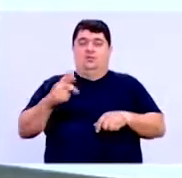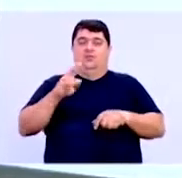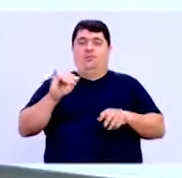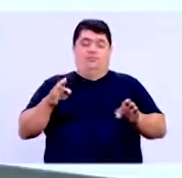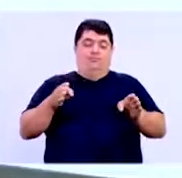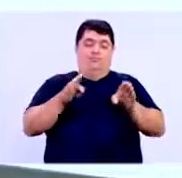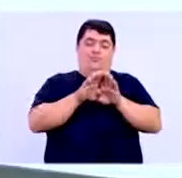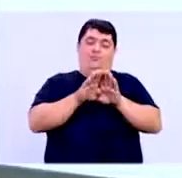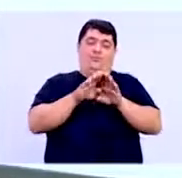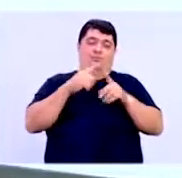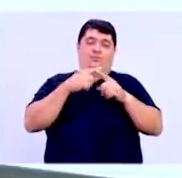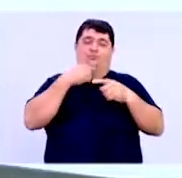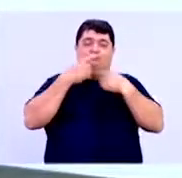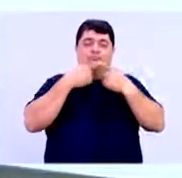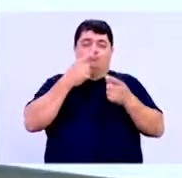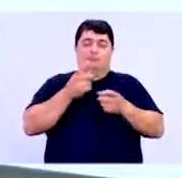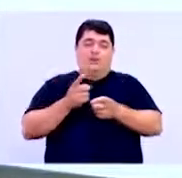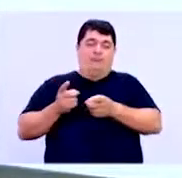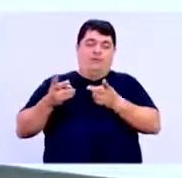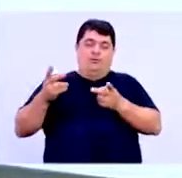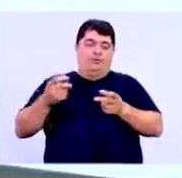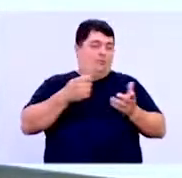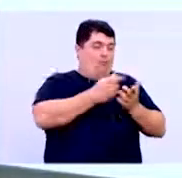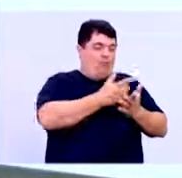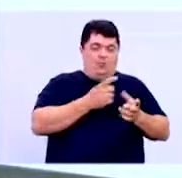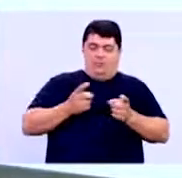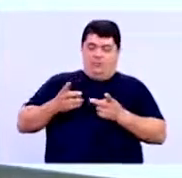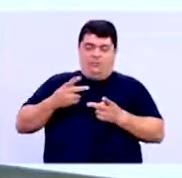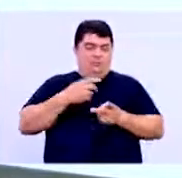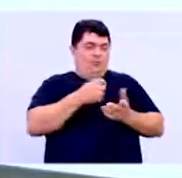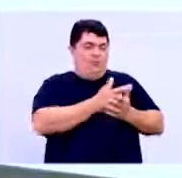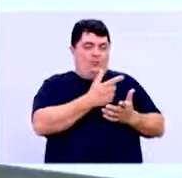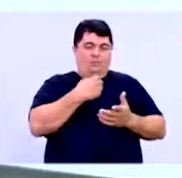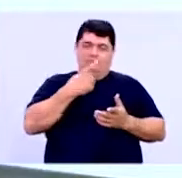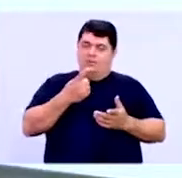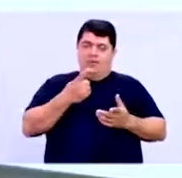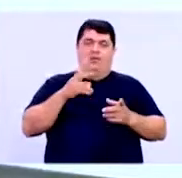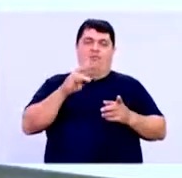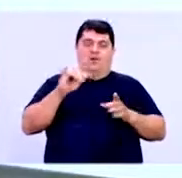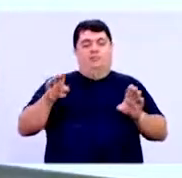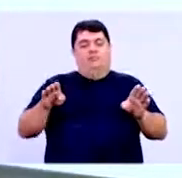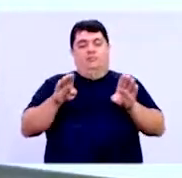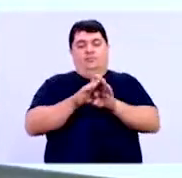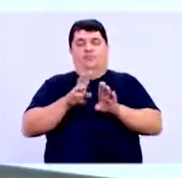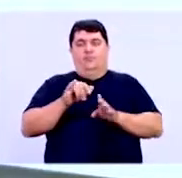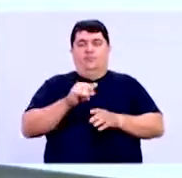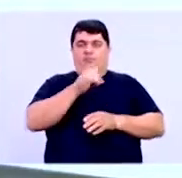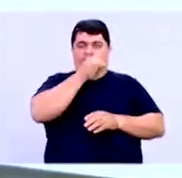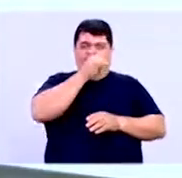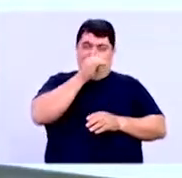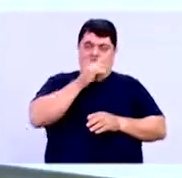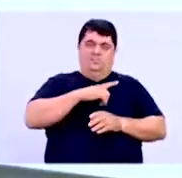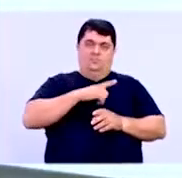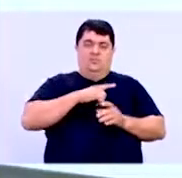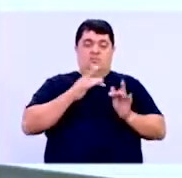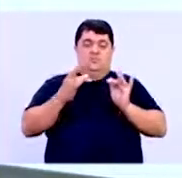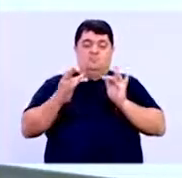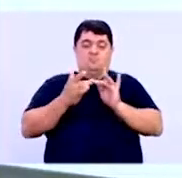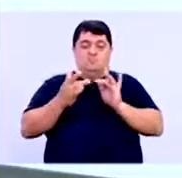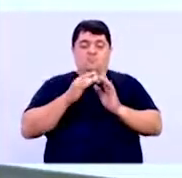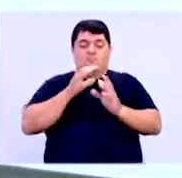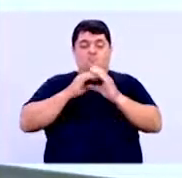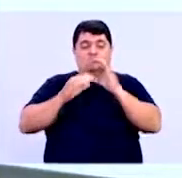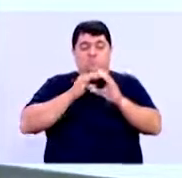portas porque não consegue mais operar para atender seu consumidor final, não consegue mais operar em ter relação comercial com seus